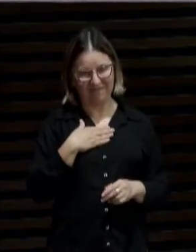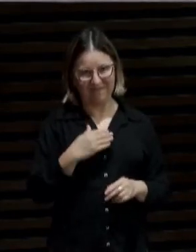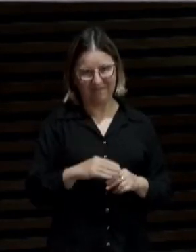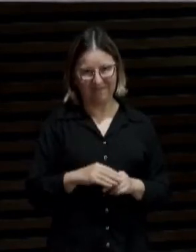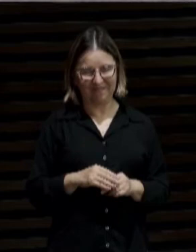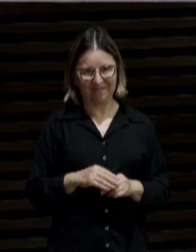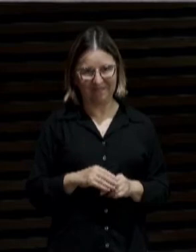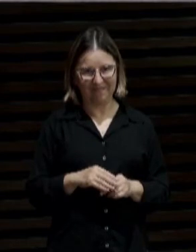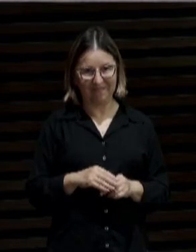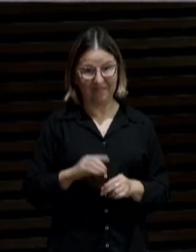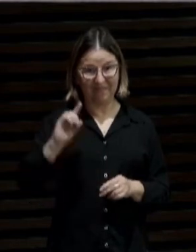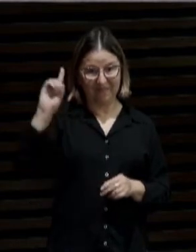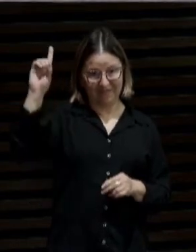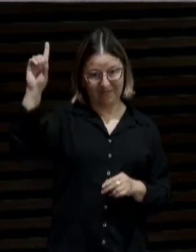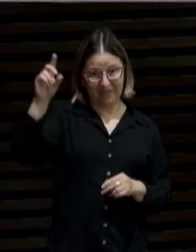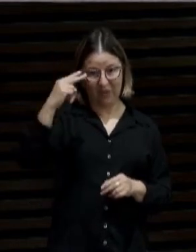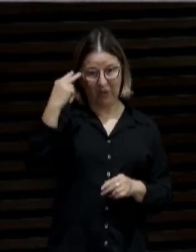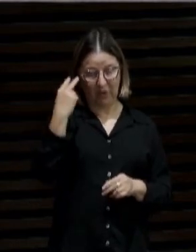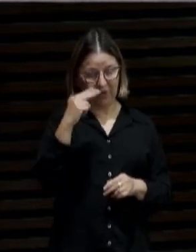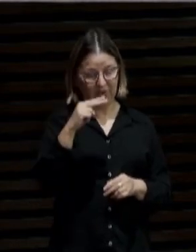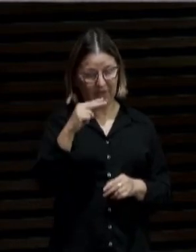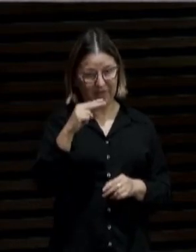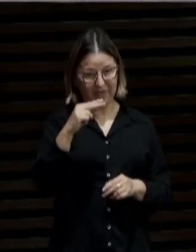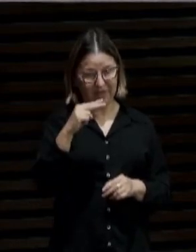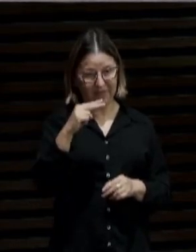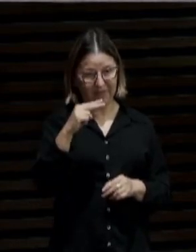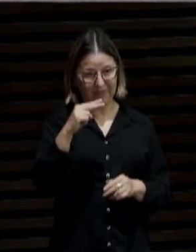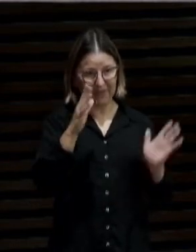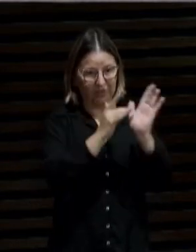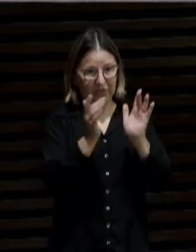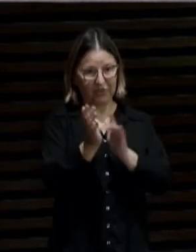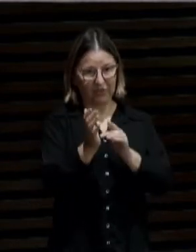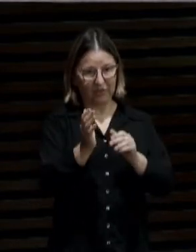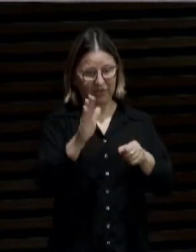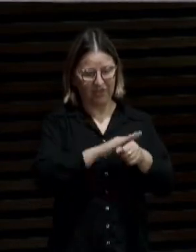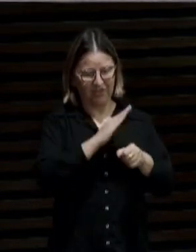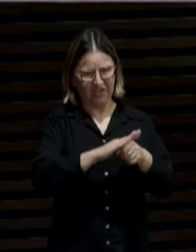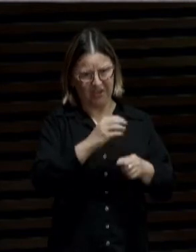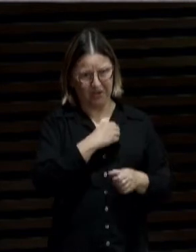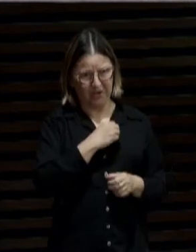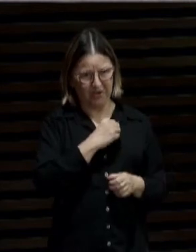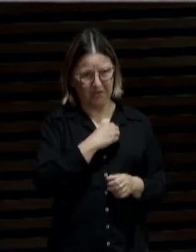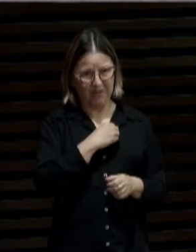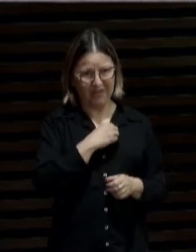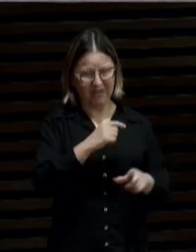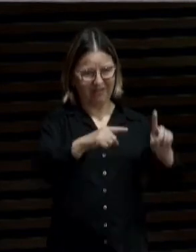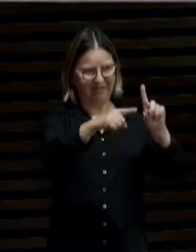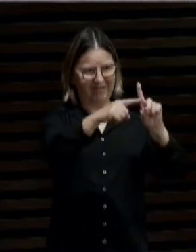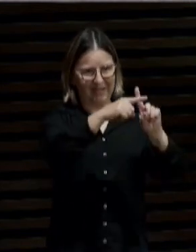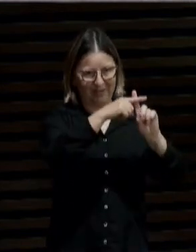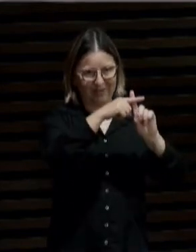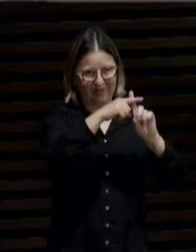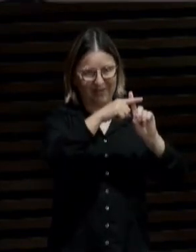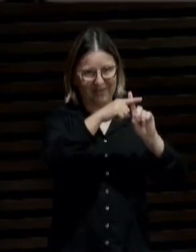E Deus então olha para o filho dele, cheio de pecado, e joga a condenação, que era para ser sua, a condenação que